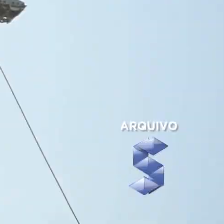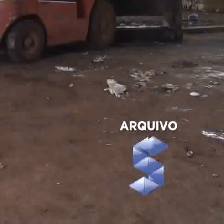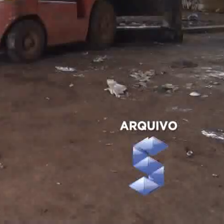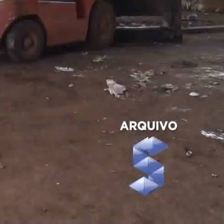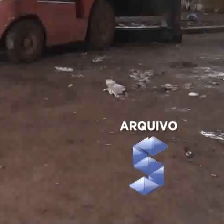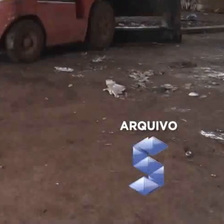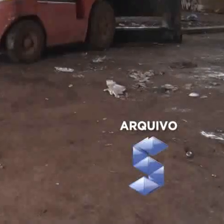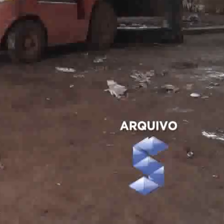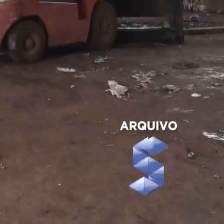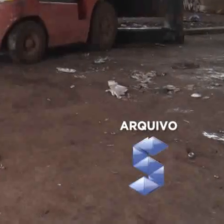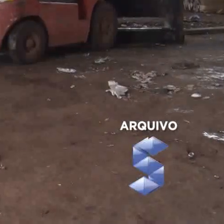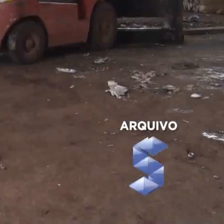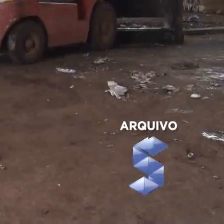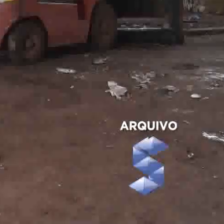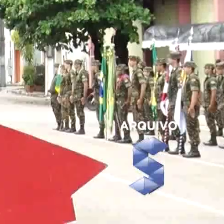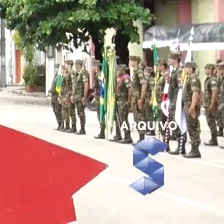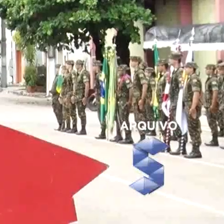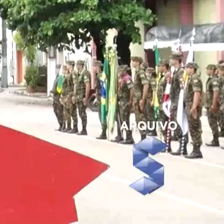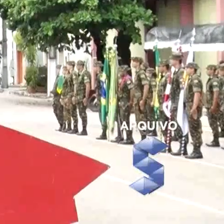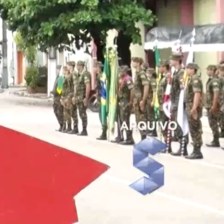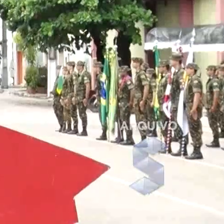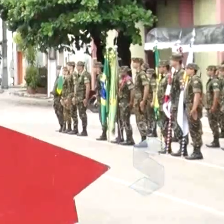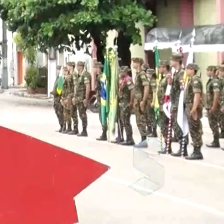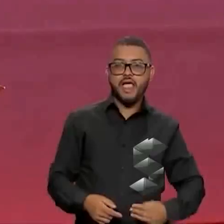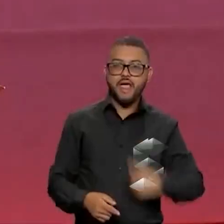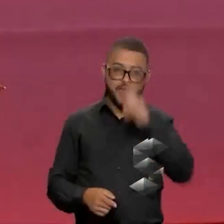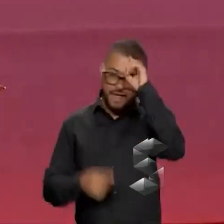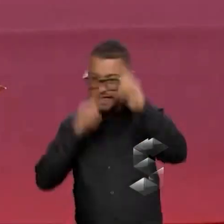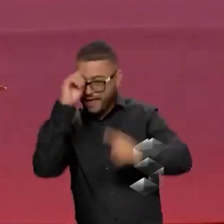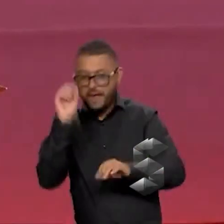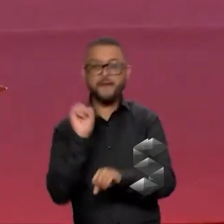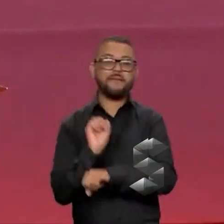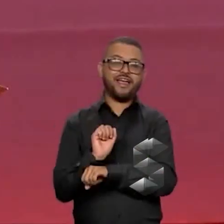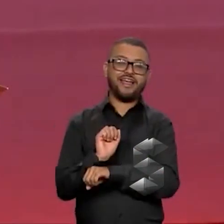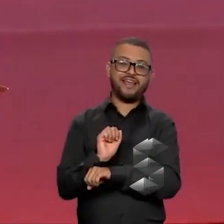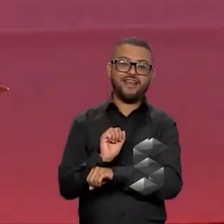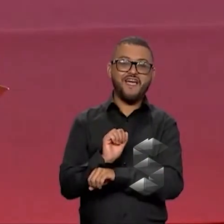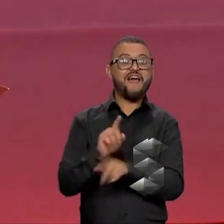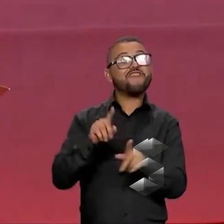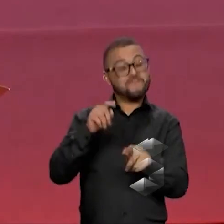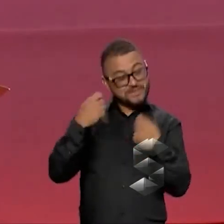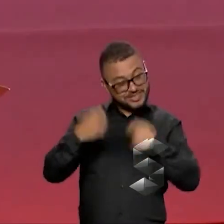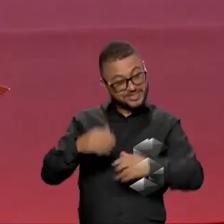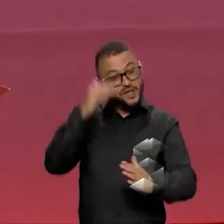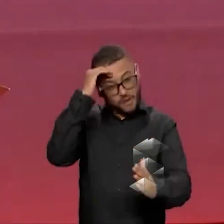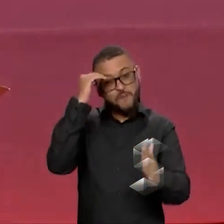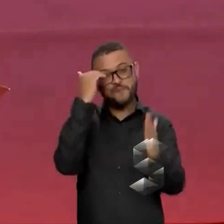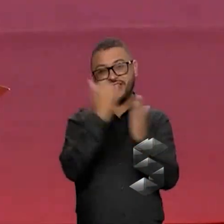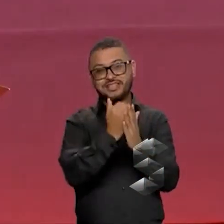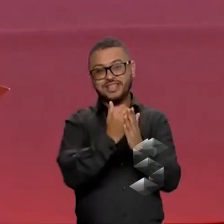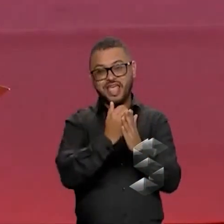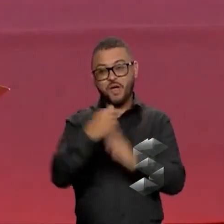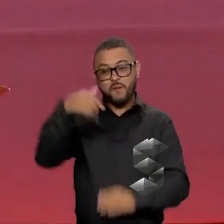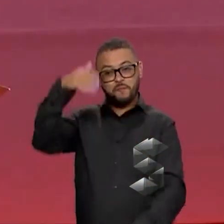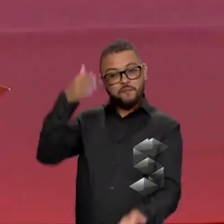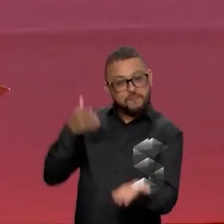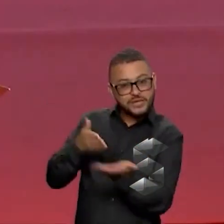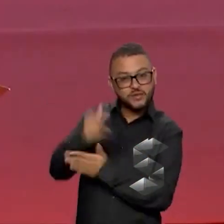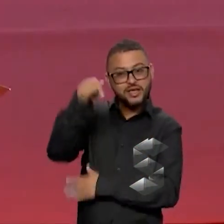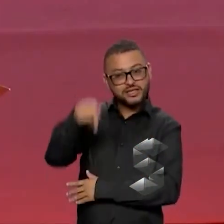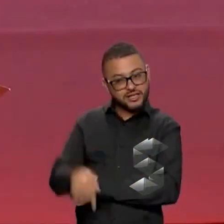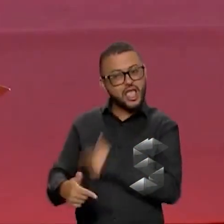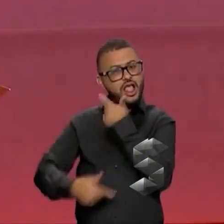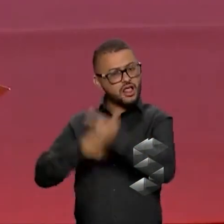energética, infraestrutura social e defesa. O ministro vai ter que cumprir o que foi aprovado aqui e